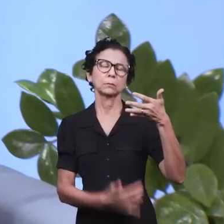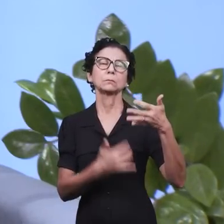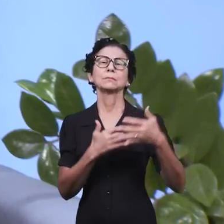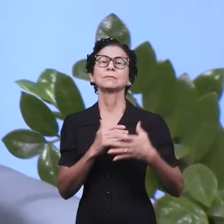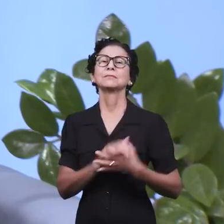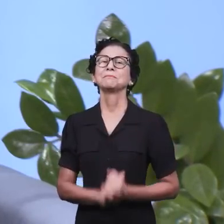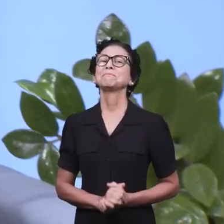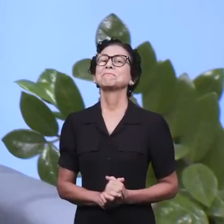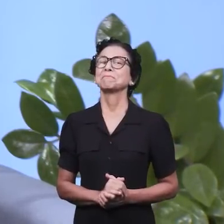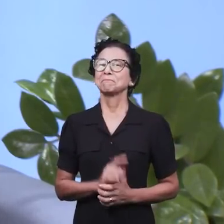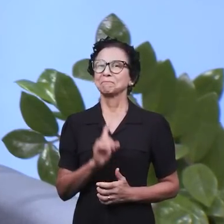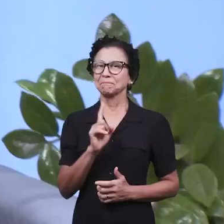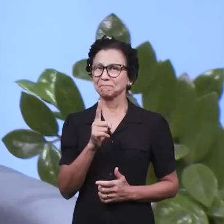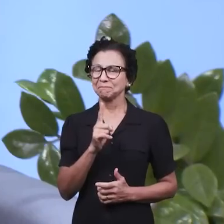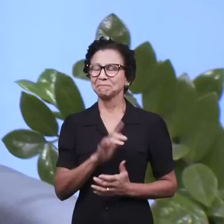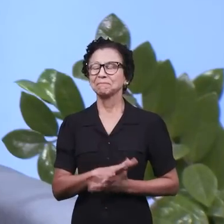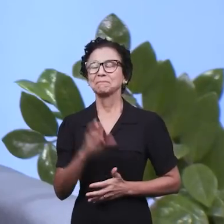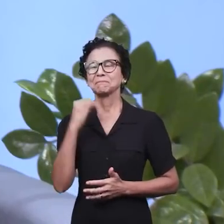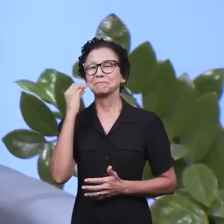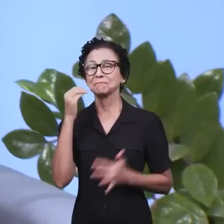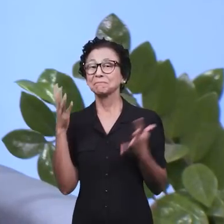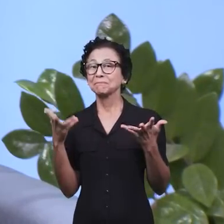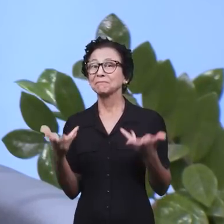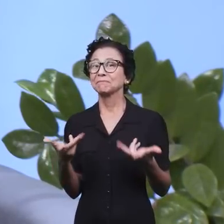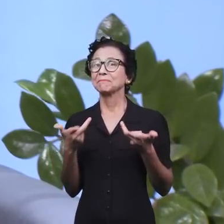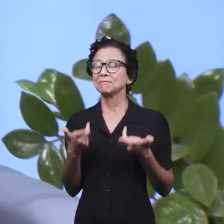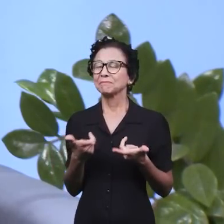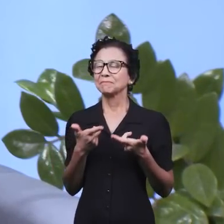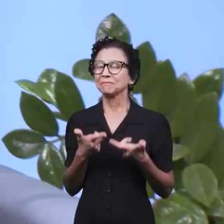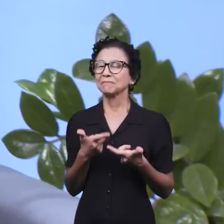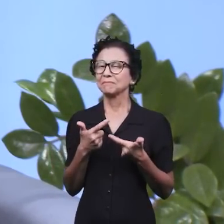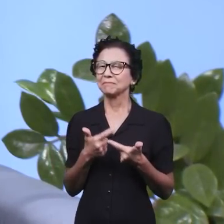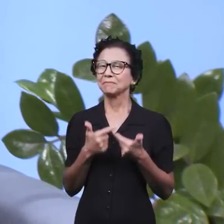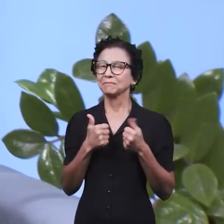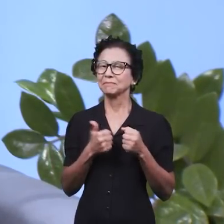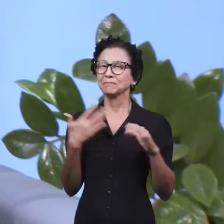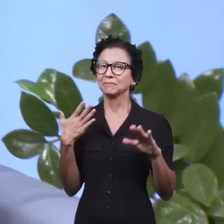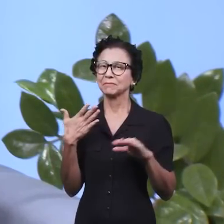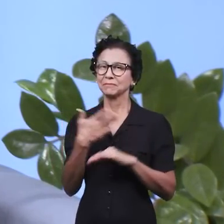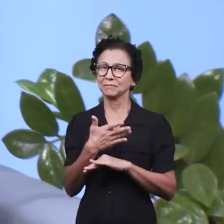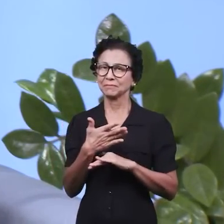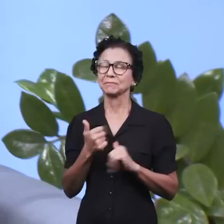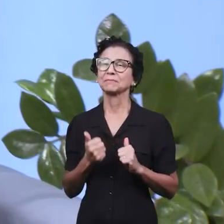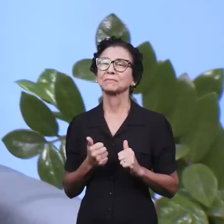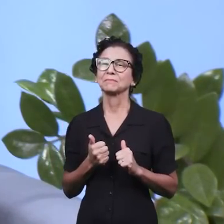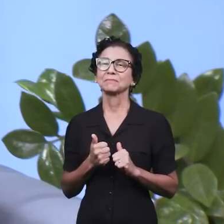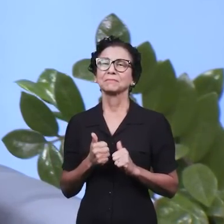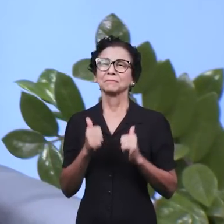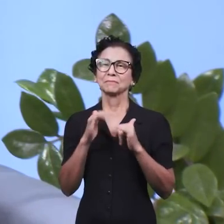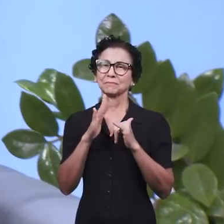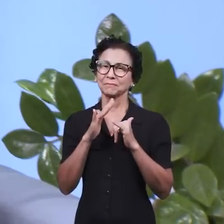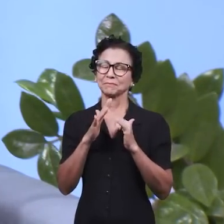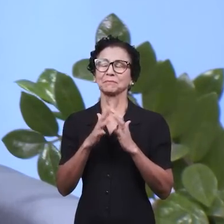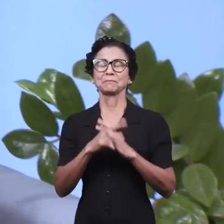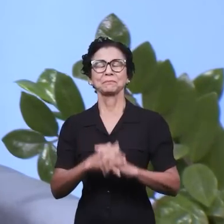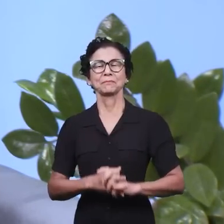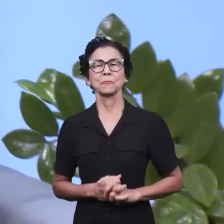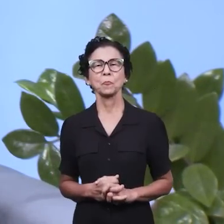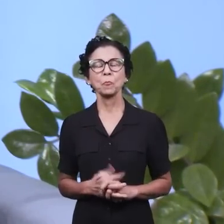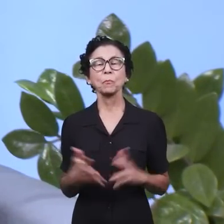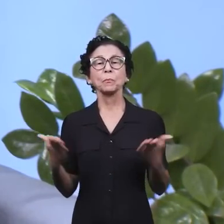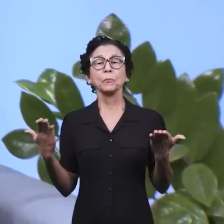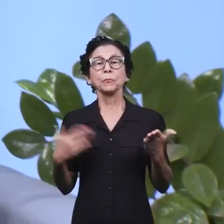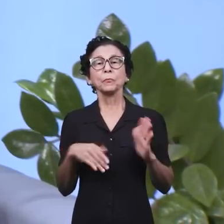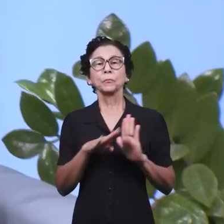que certamente você vai ter uma experiência maravilhosa ao navegar pelo nosso canal no YouTube, tá bom? Mas vamos